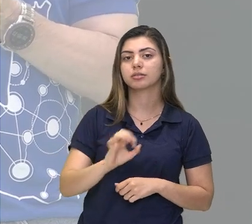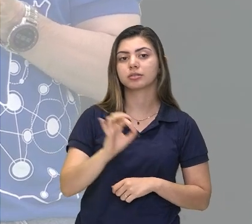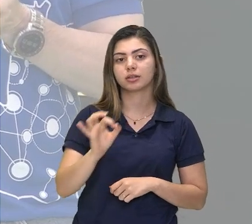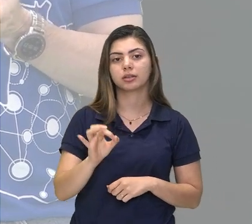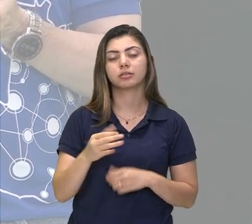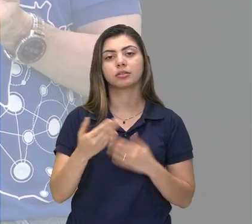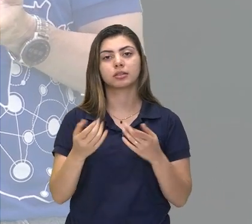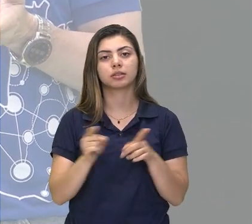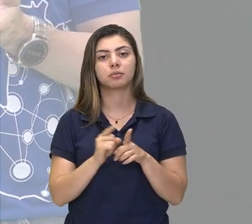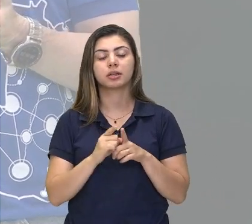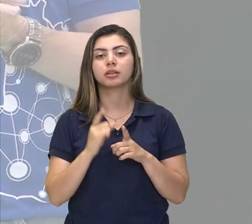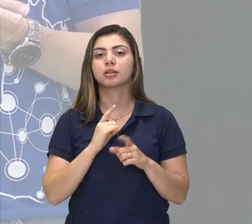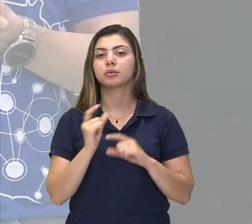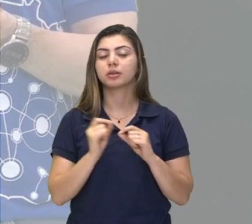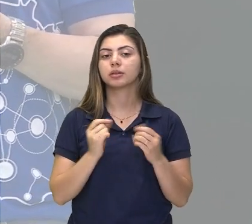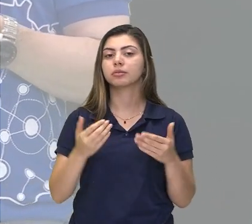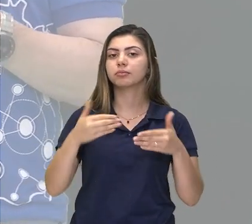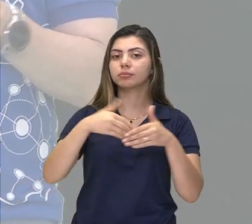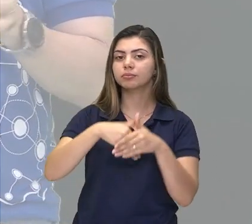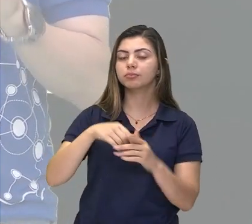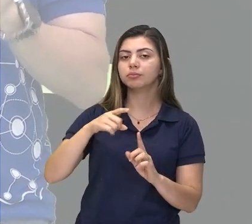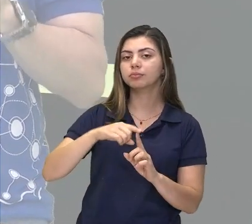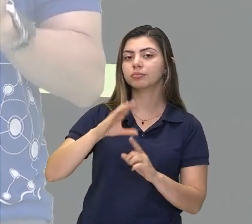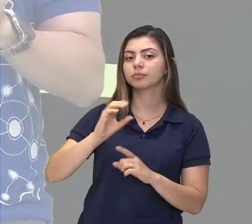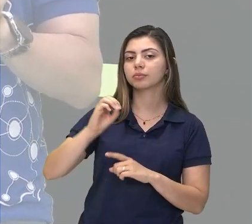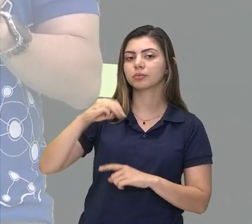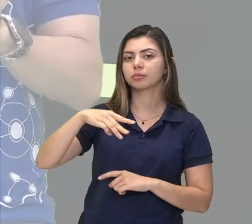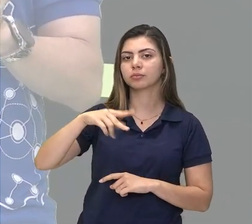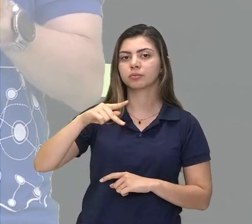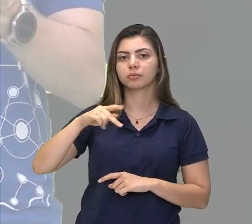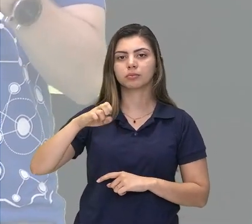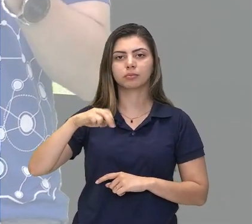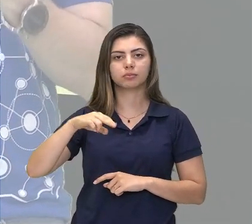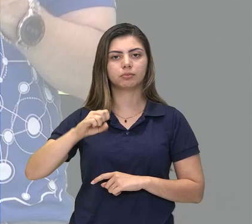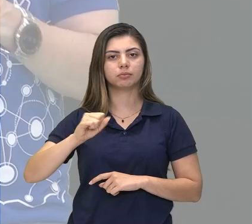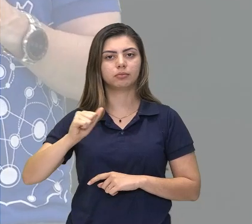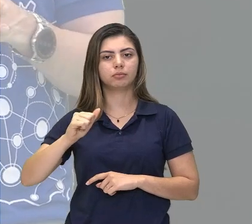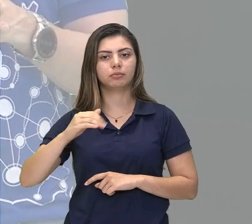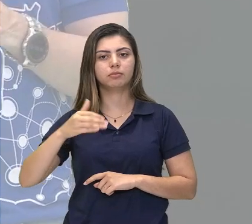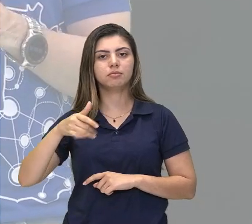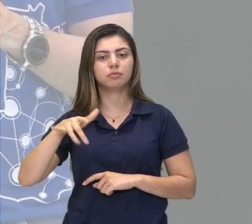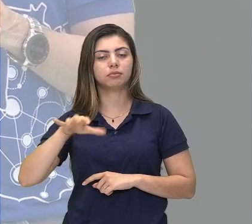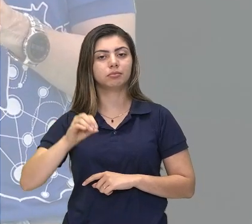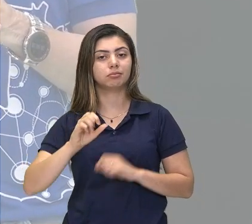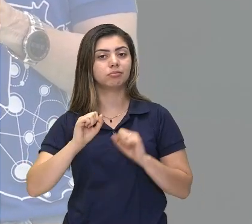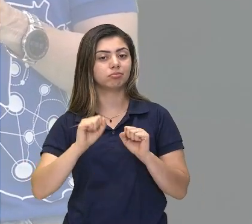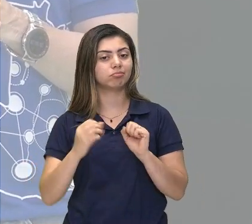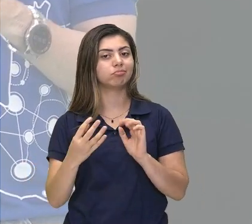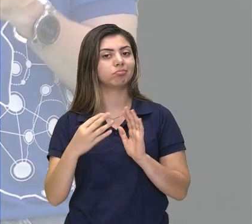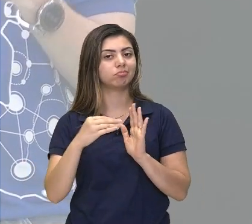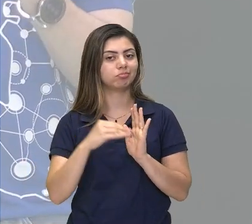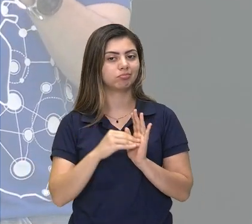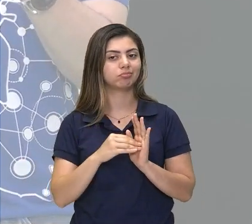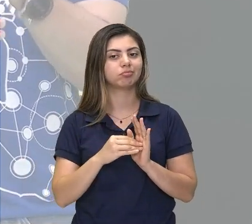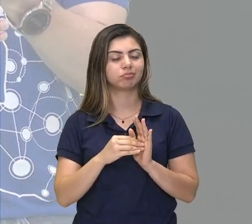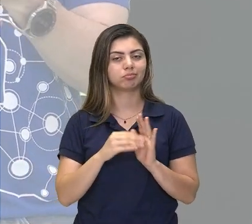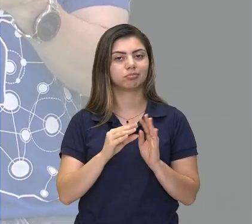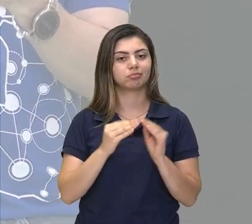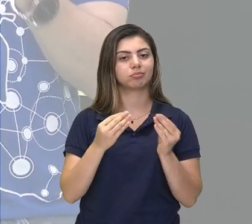isômeros de compensação, eles podem aparecer nesses casos que são as dioxanas que a gente acabou de falar, que são